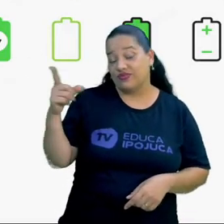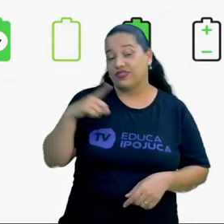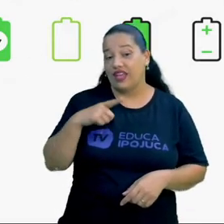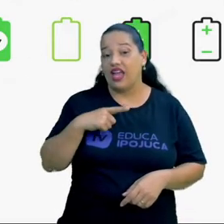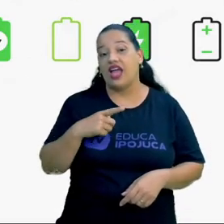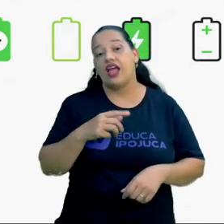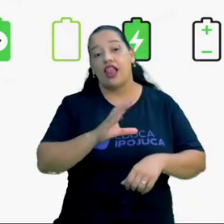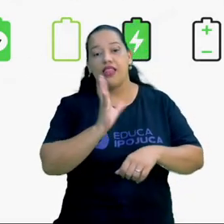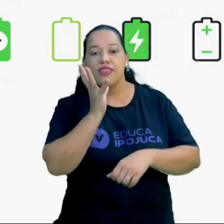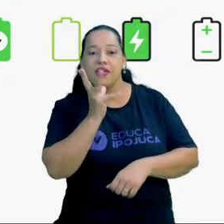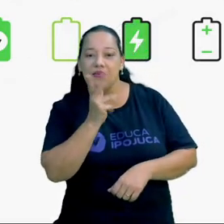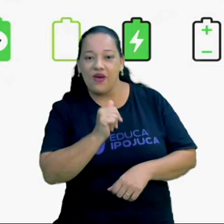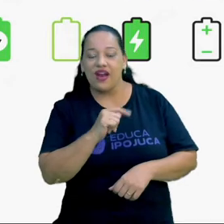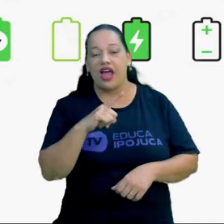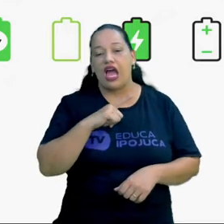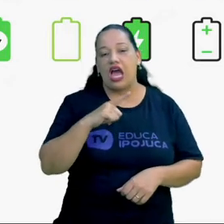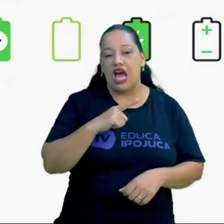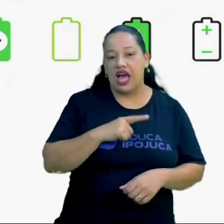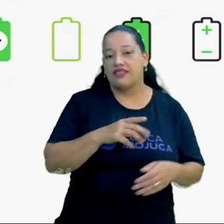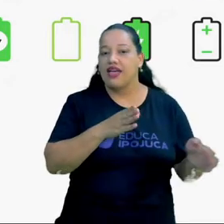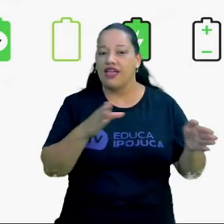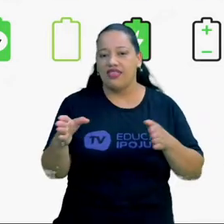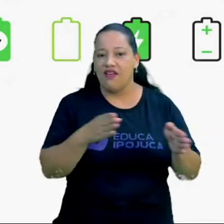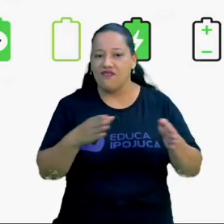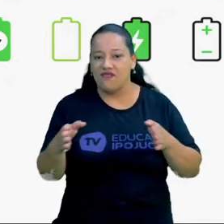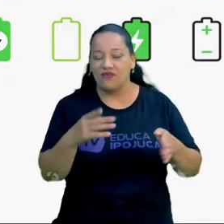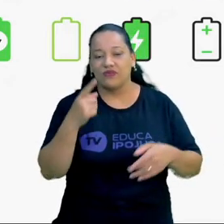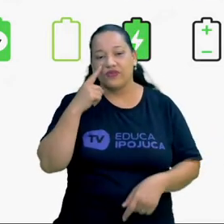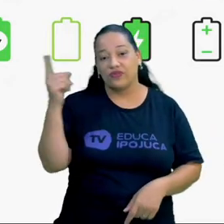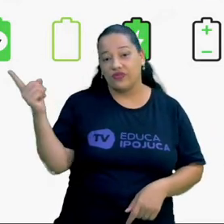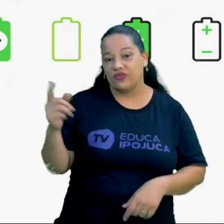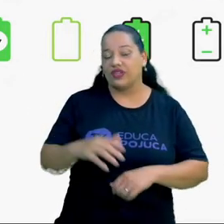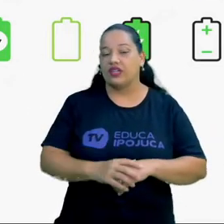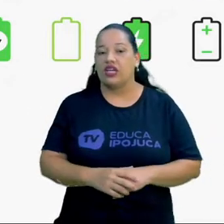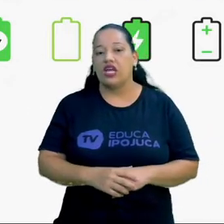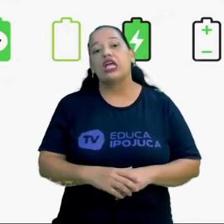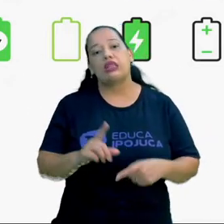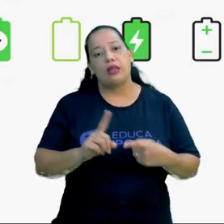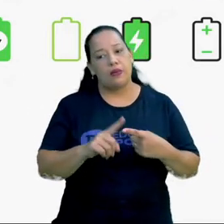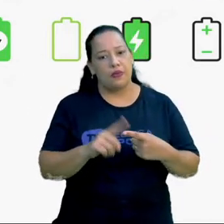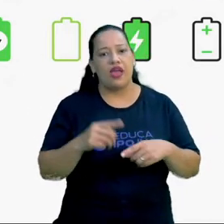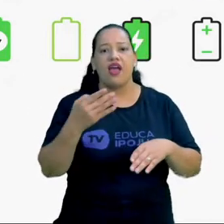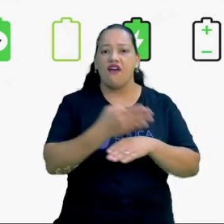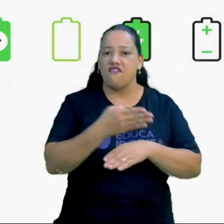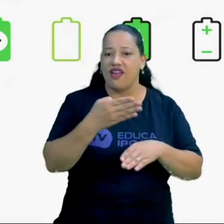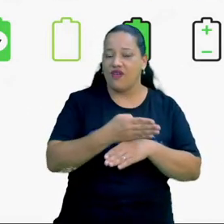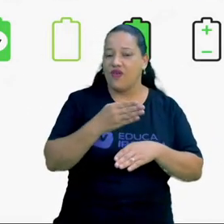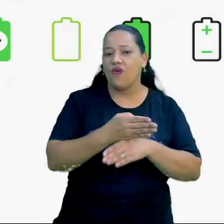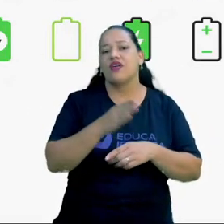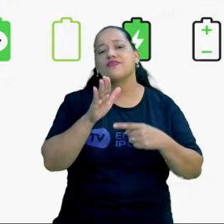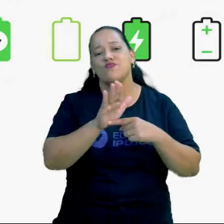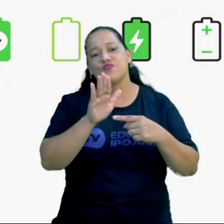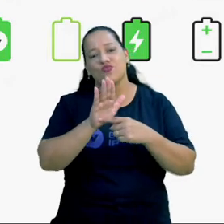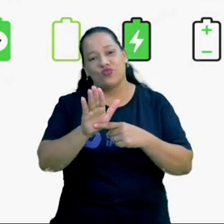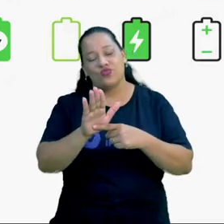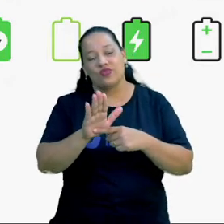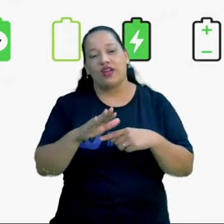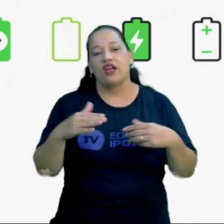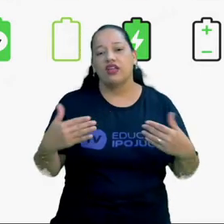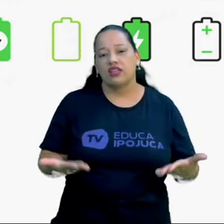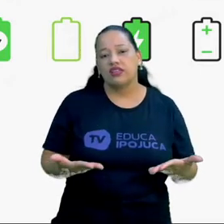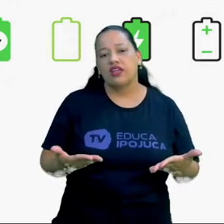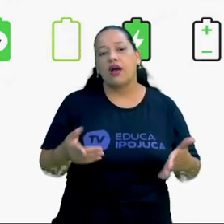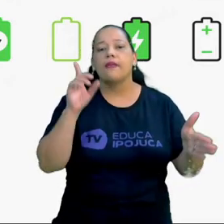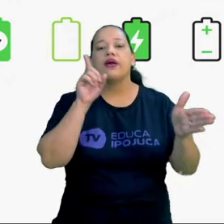aqui os intervalos, ok? E as frequências. Então, a pergunta é,